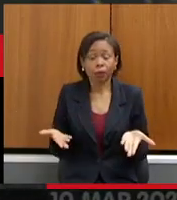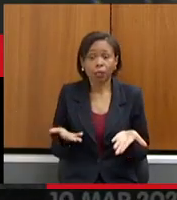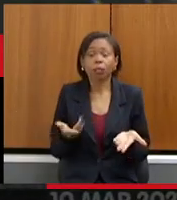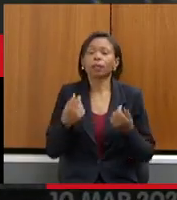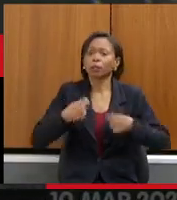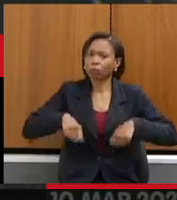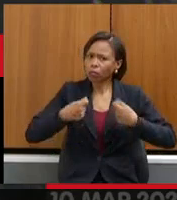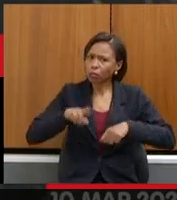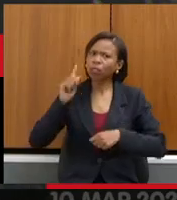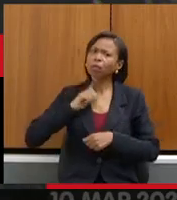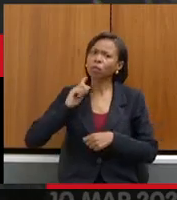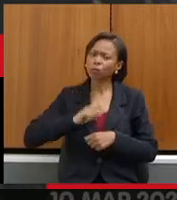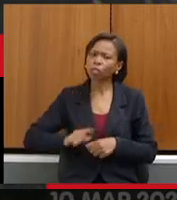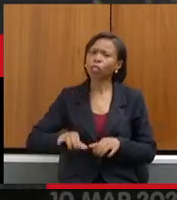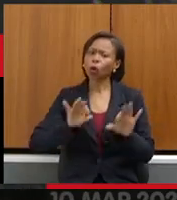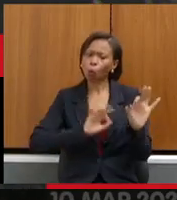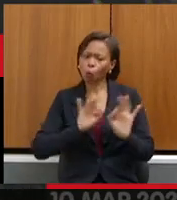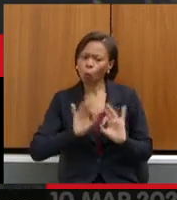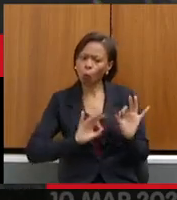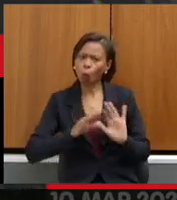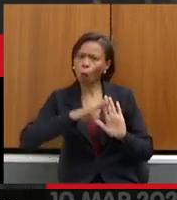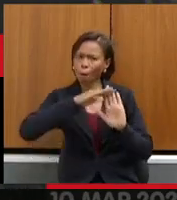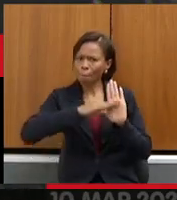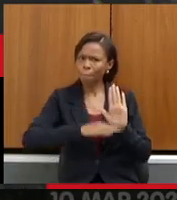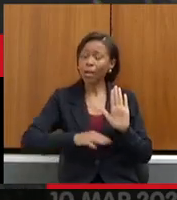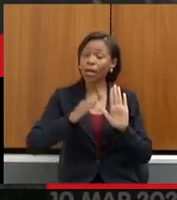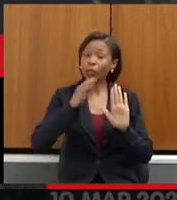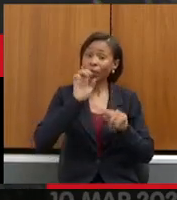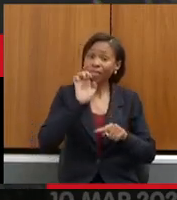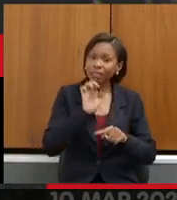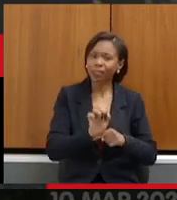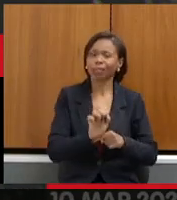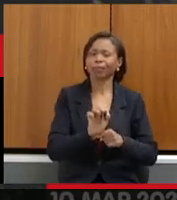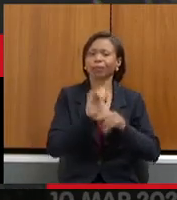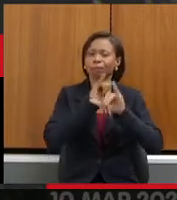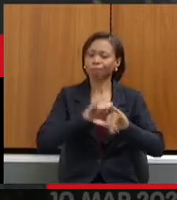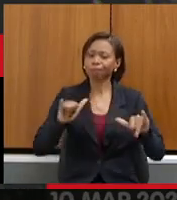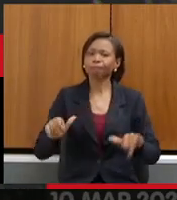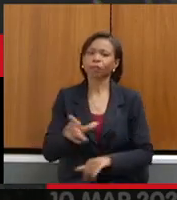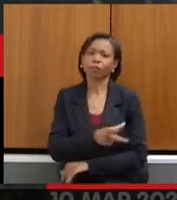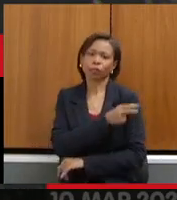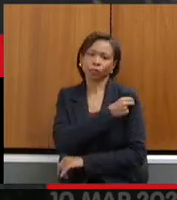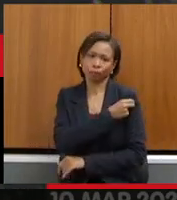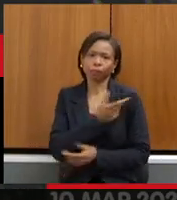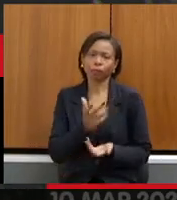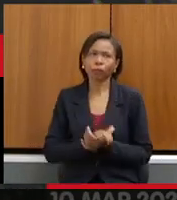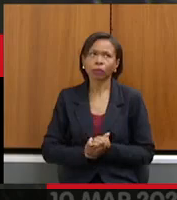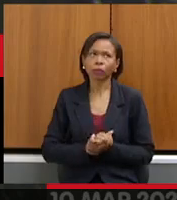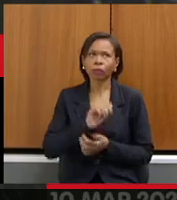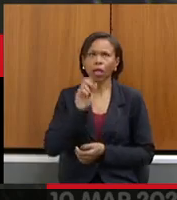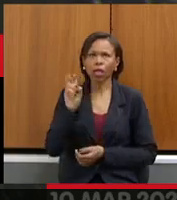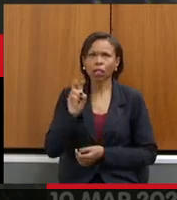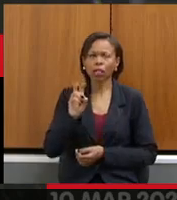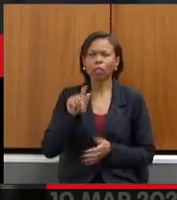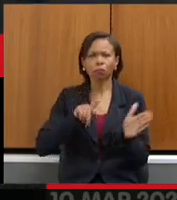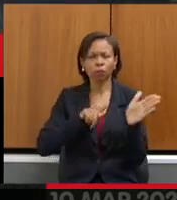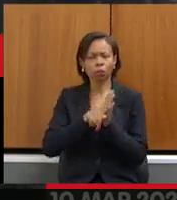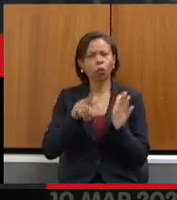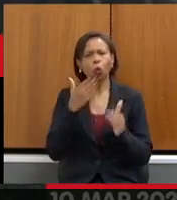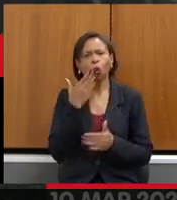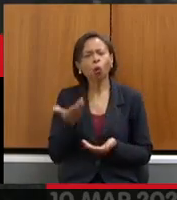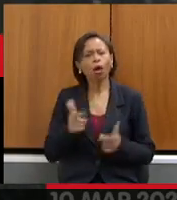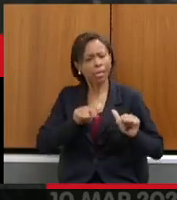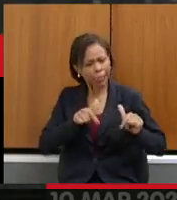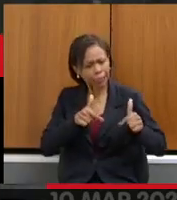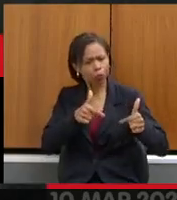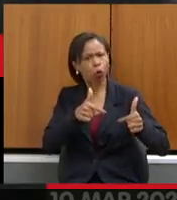preciso que menos tem um plano estadual de vacinação a a quinta a quinta taxa que a quinta Pergunta Já Quais são as